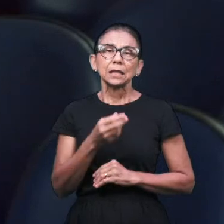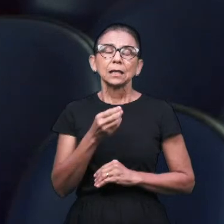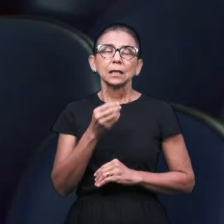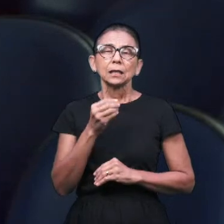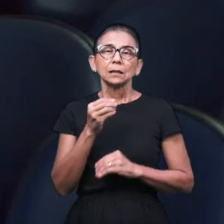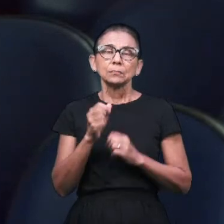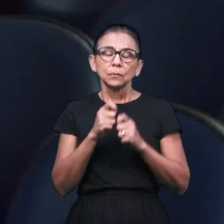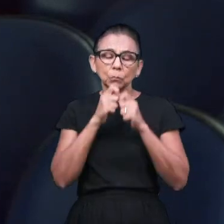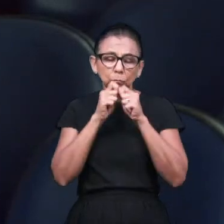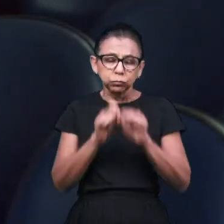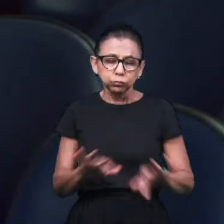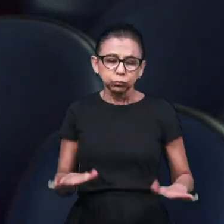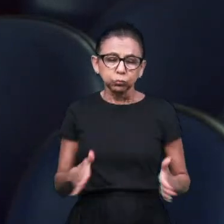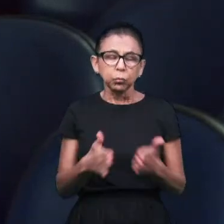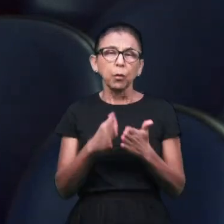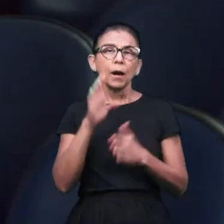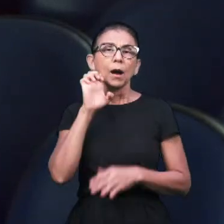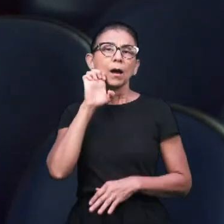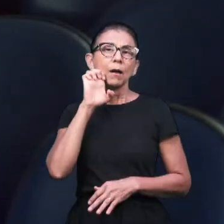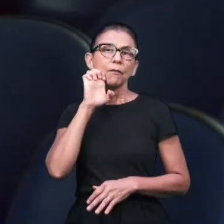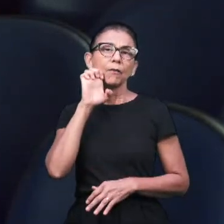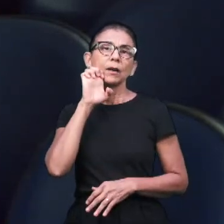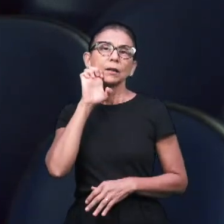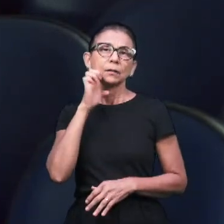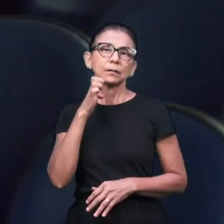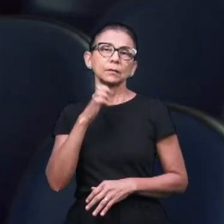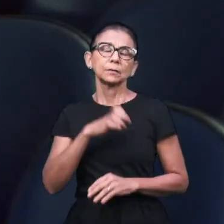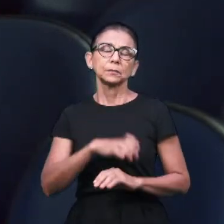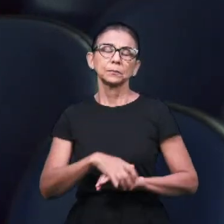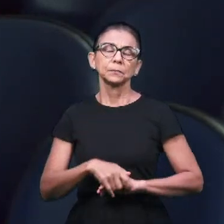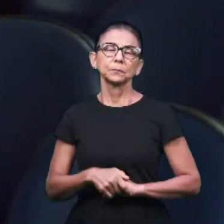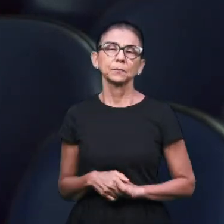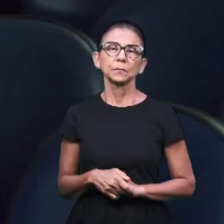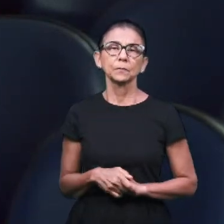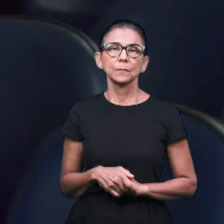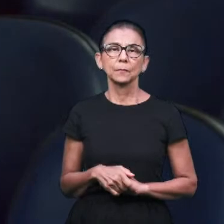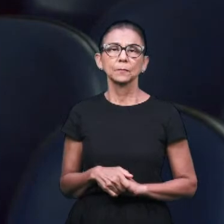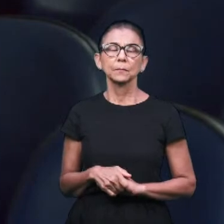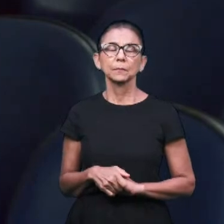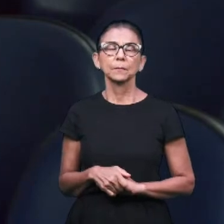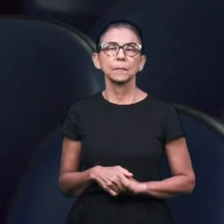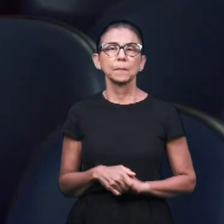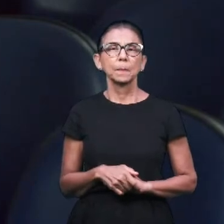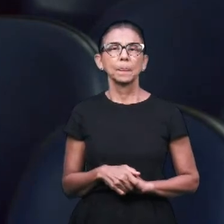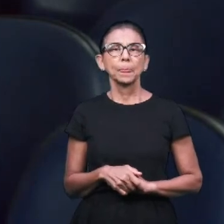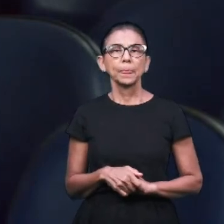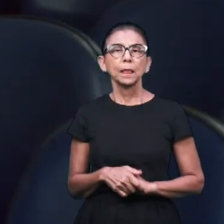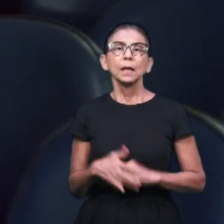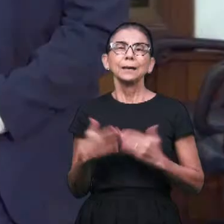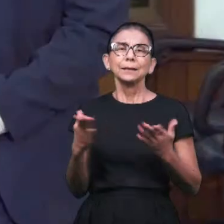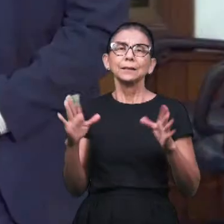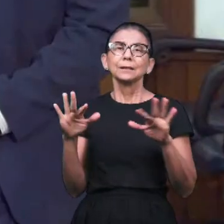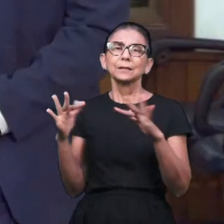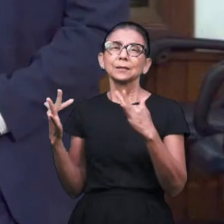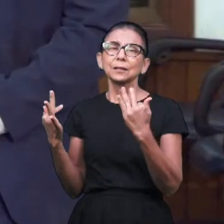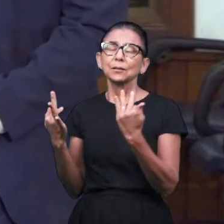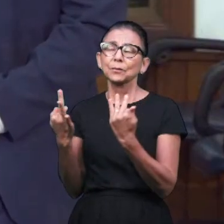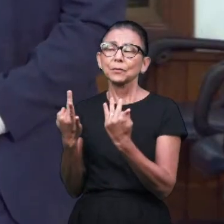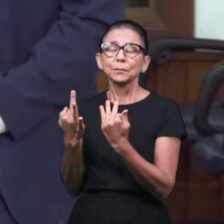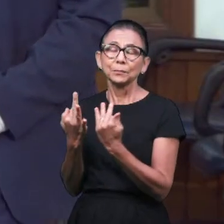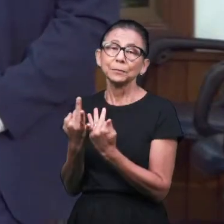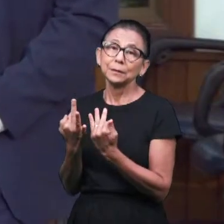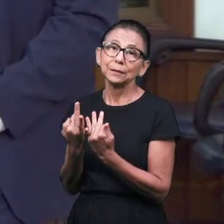né? Mas nós vemos o seguinte, que a família, com todo esse mundo fragilizado, vemos um momento